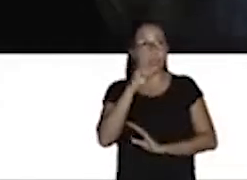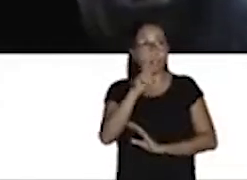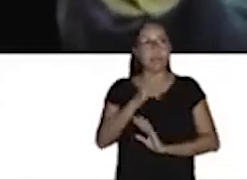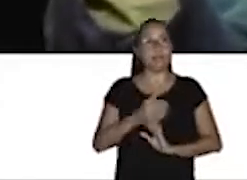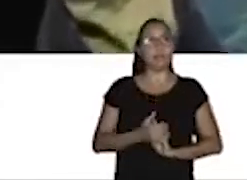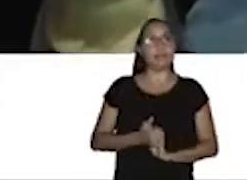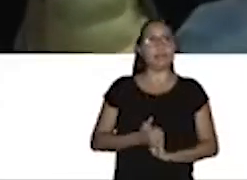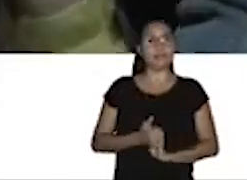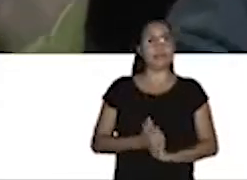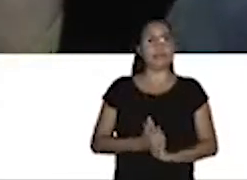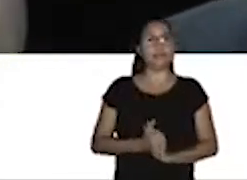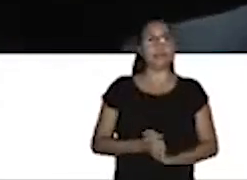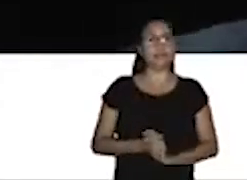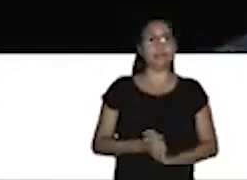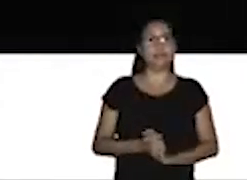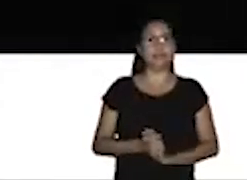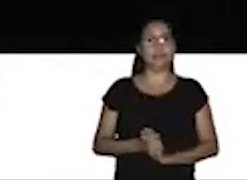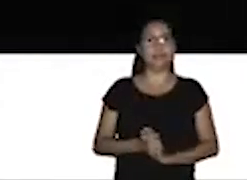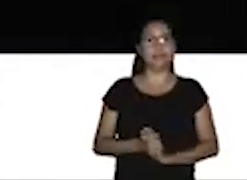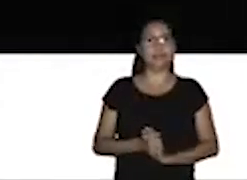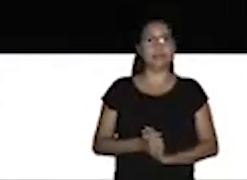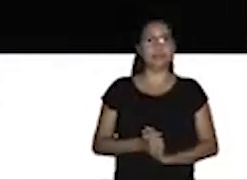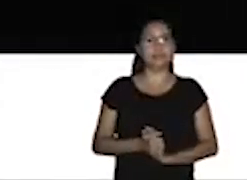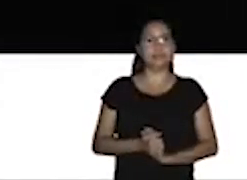Tá. Sangue no olhar.